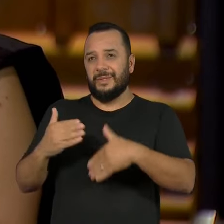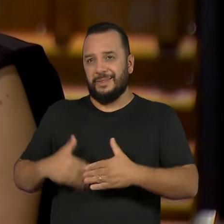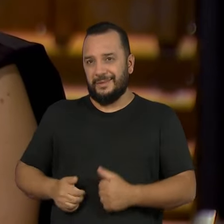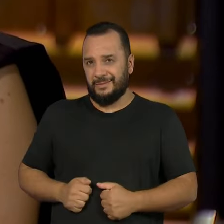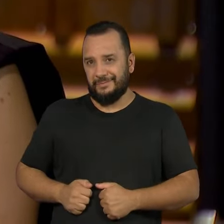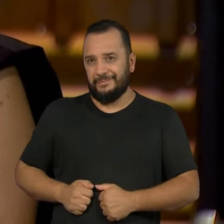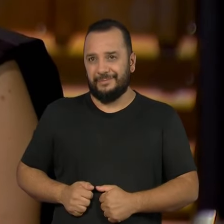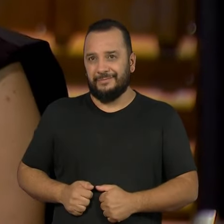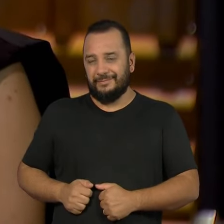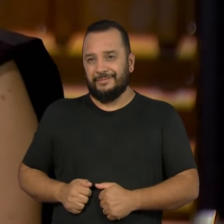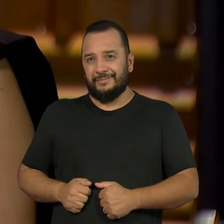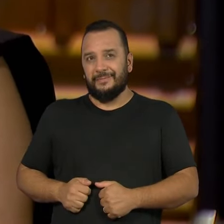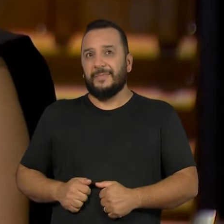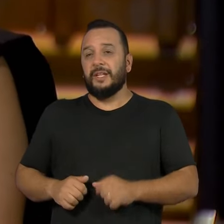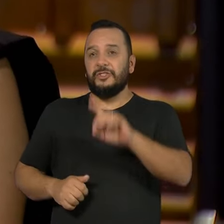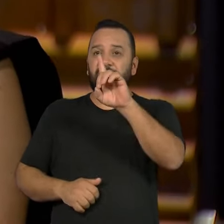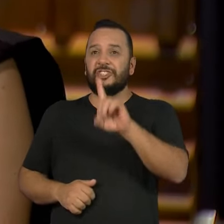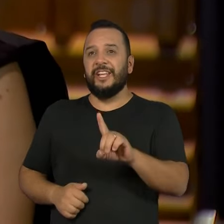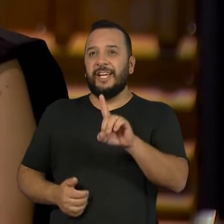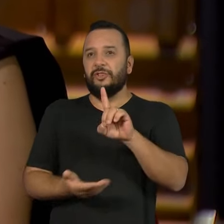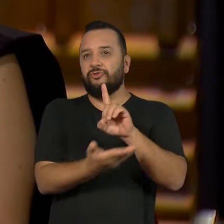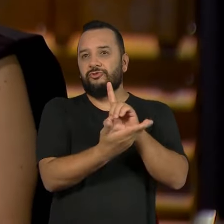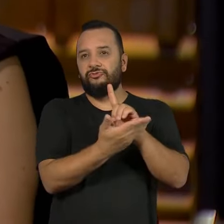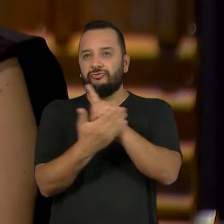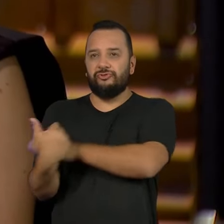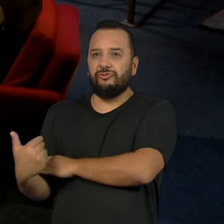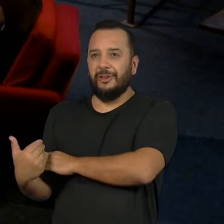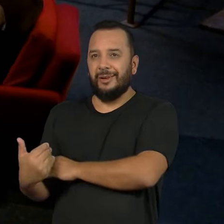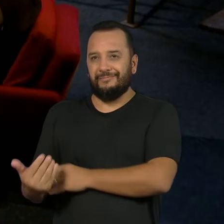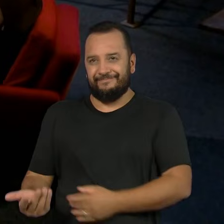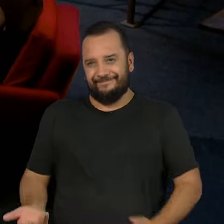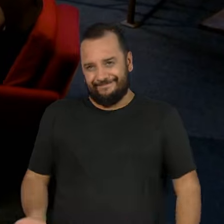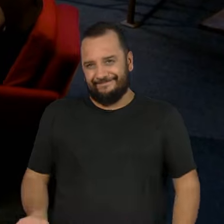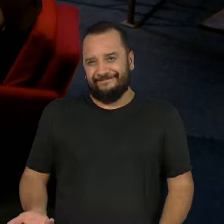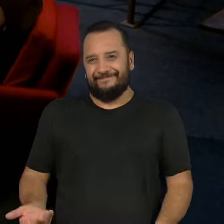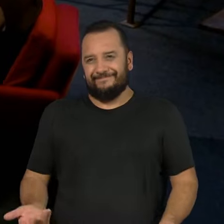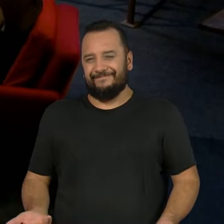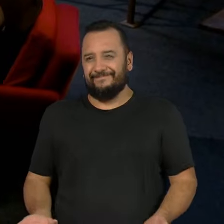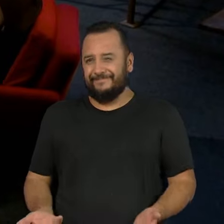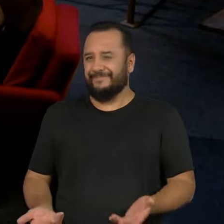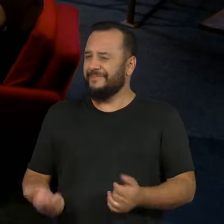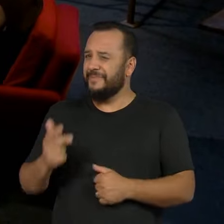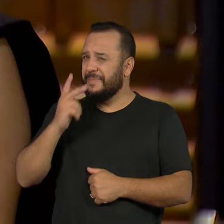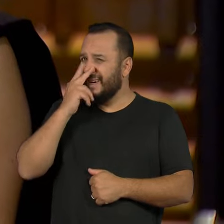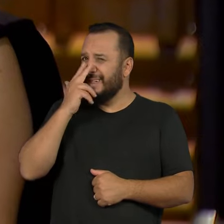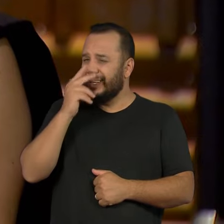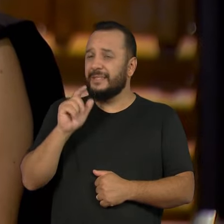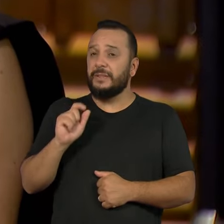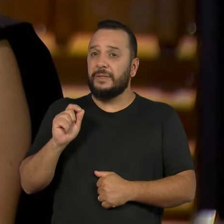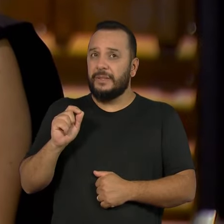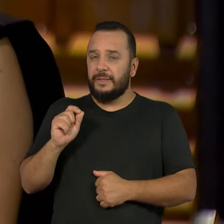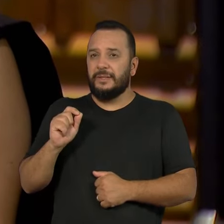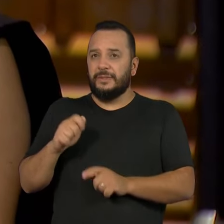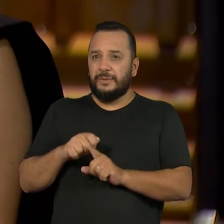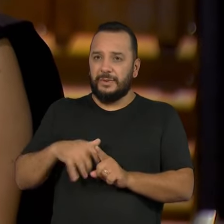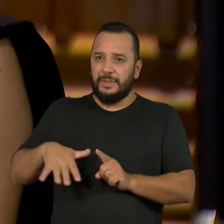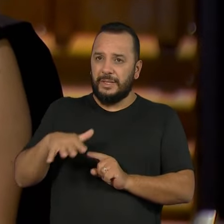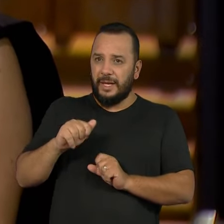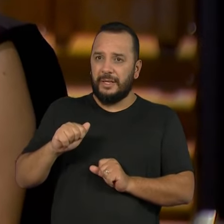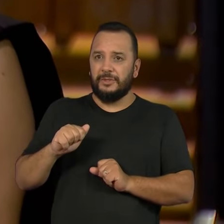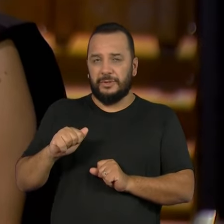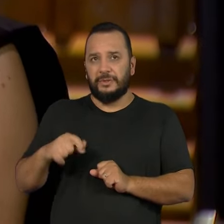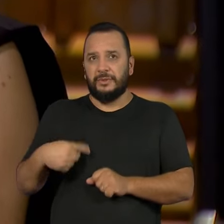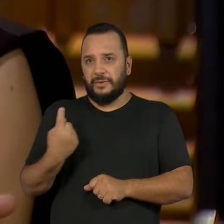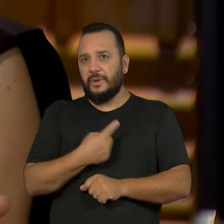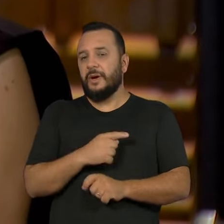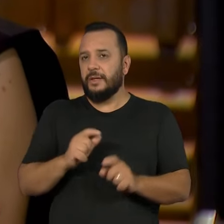eh retirar direitos querer eh de alguma forma estamos falando num numa sociedade num cenário onde a gente